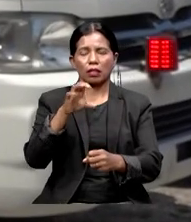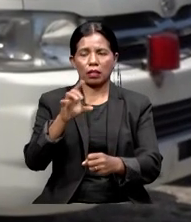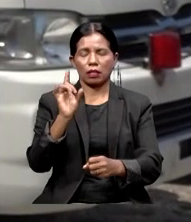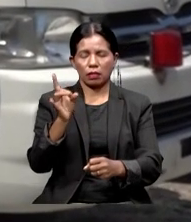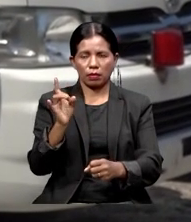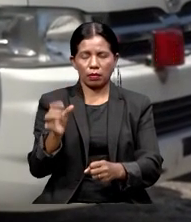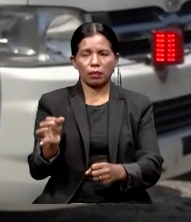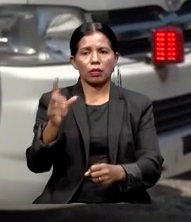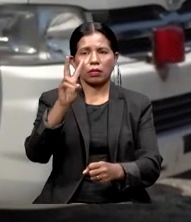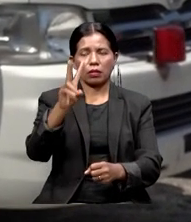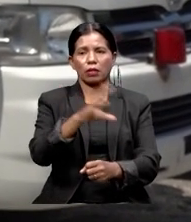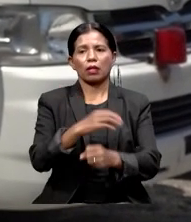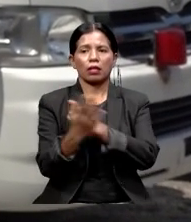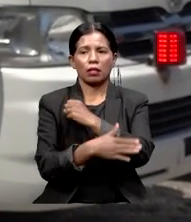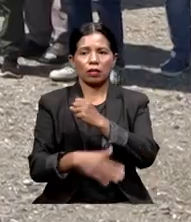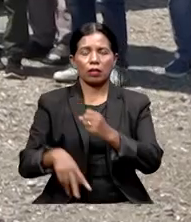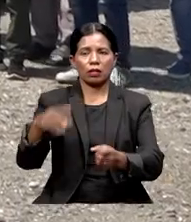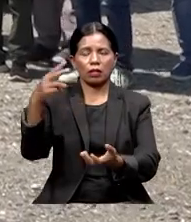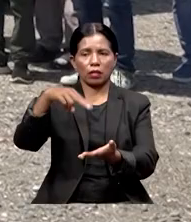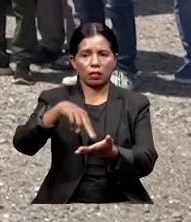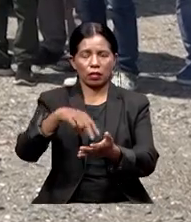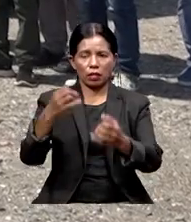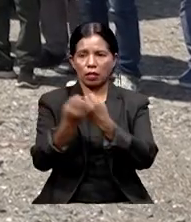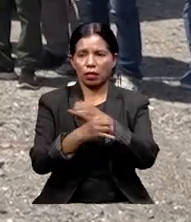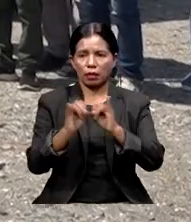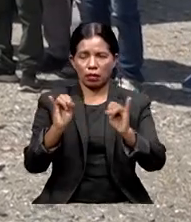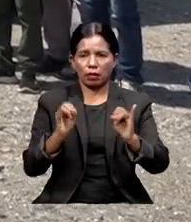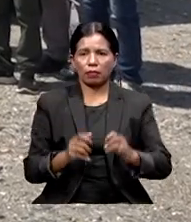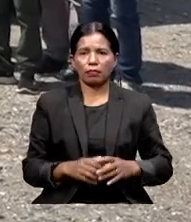resensia molok nasaune restaura independencia. Equipa cobertura, GMN.